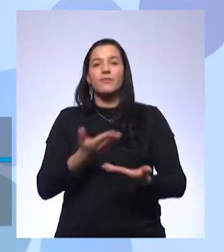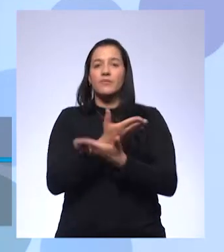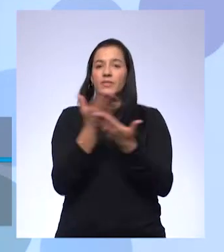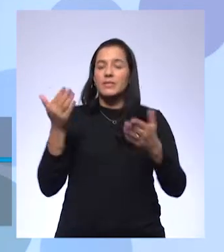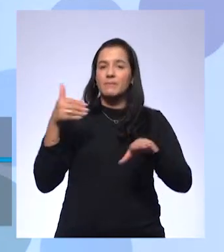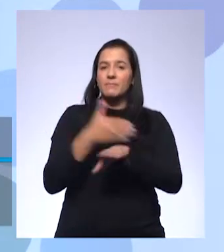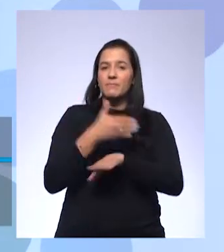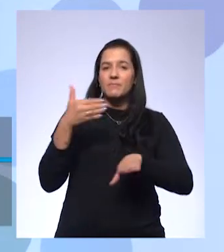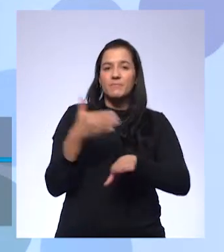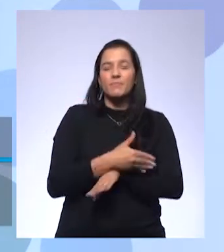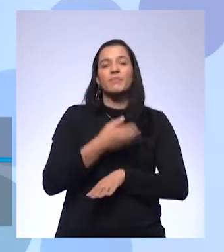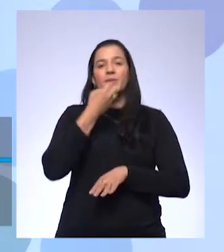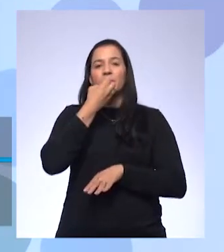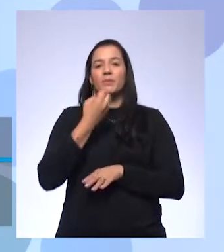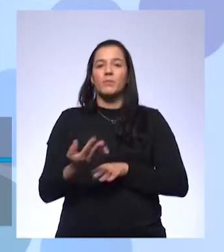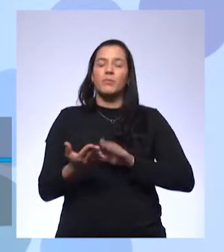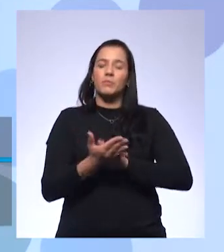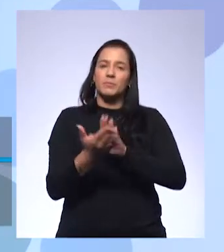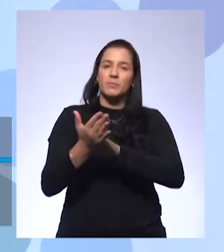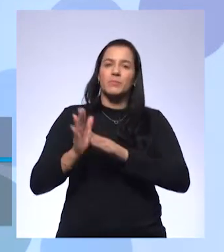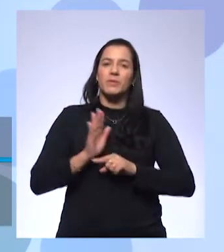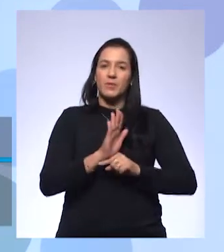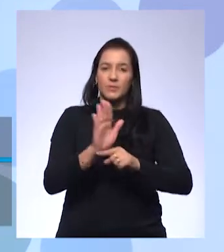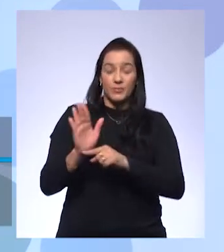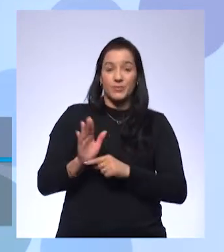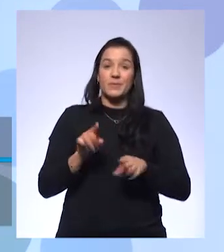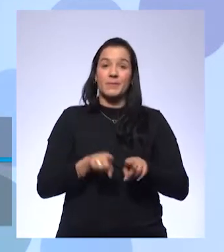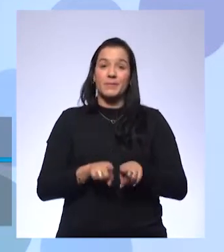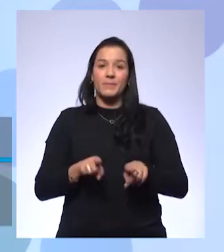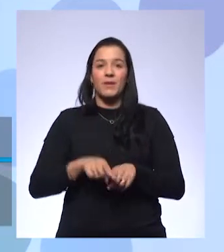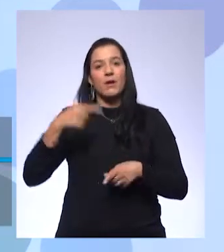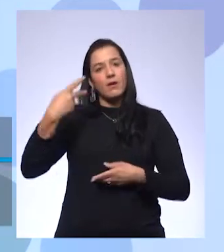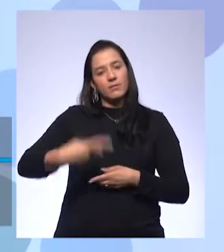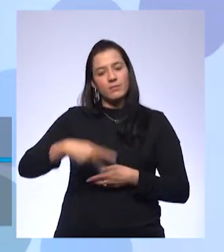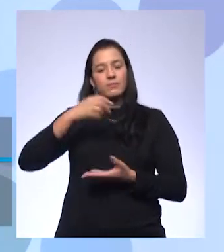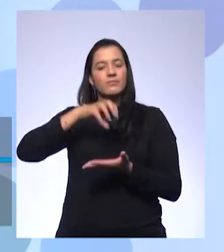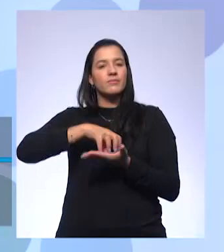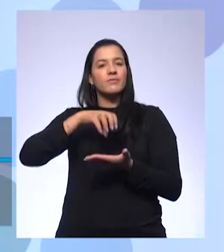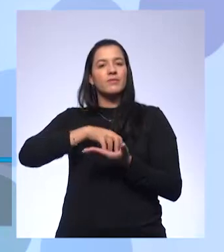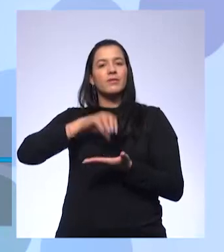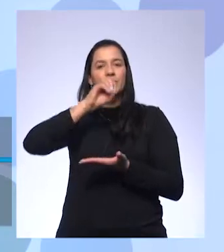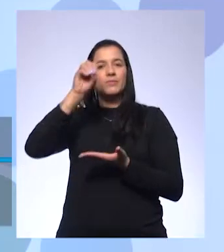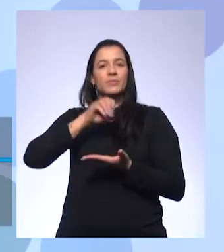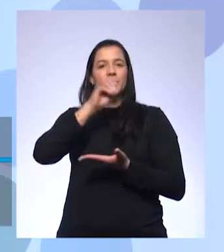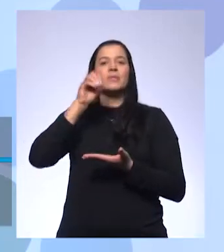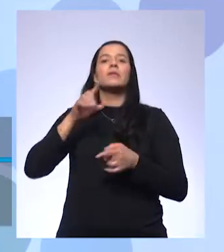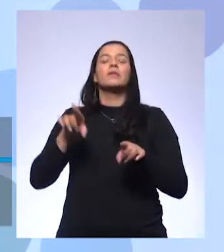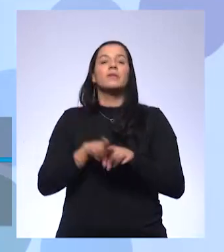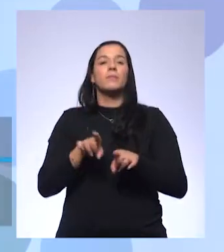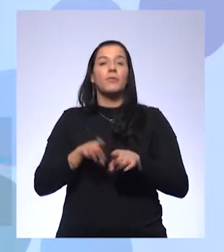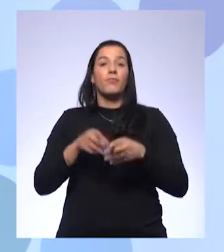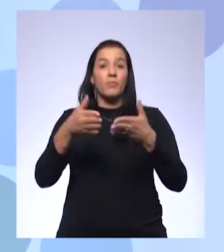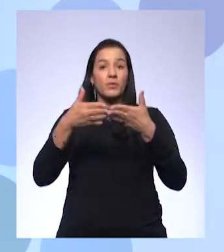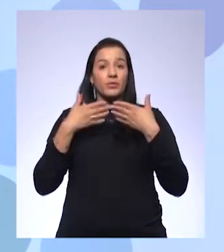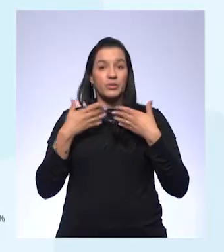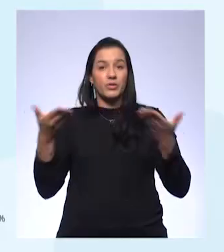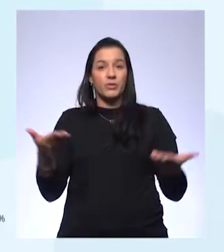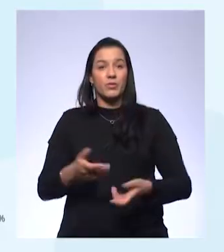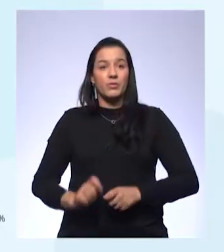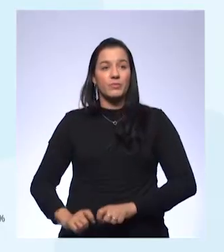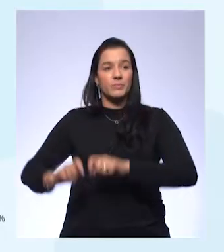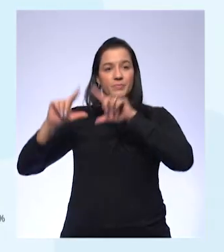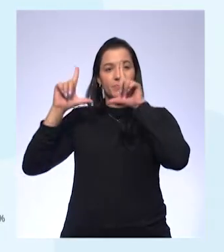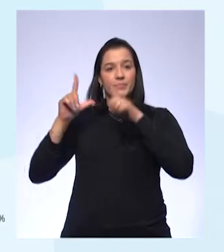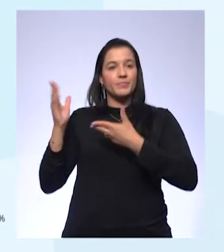a participação de vocês com o nosso trabalho aqui no Centro de Mídias. E realmente, as imagens, eu vou pedir para o pessoal da produção colocar novamente em tela